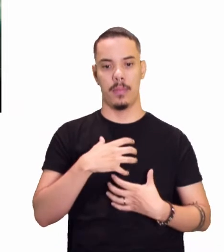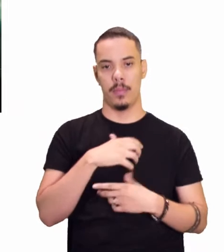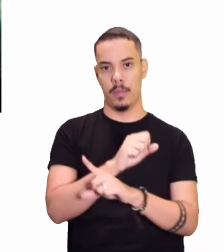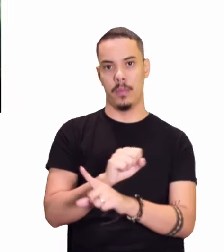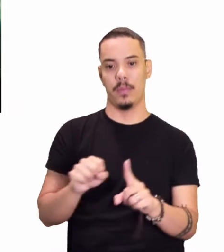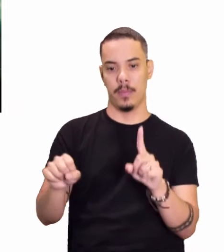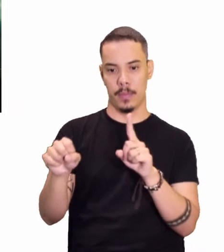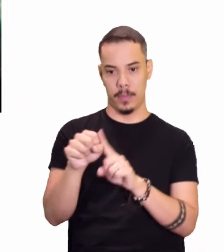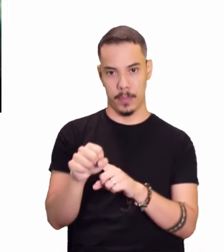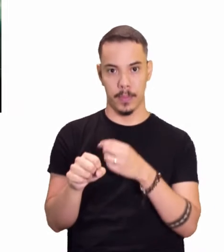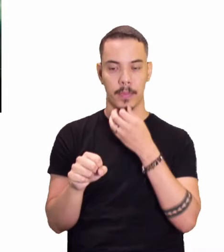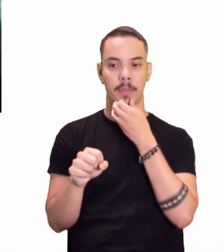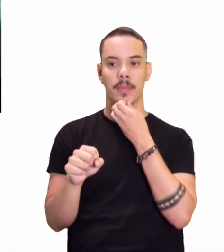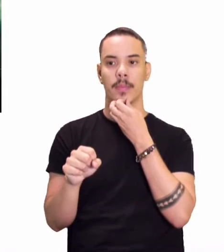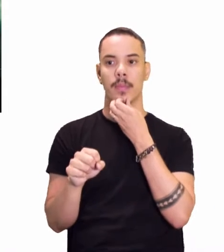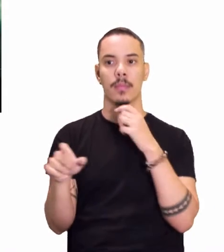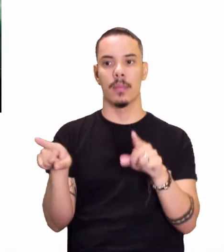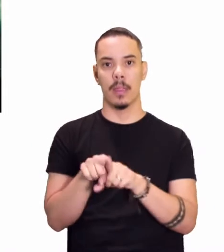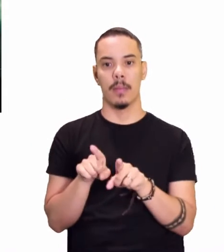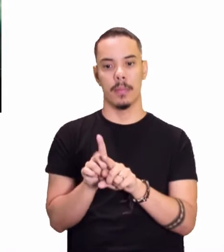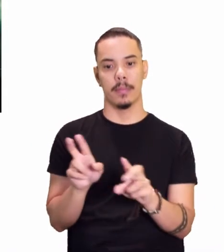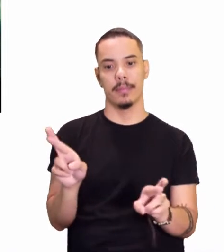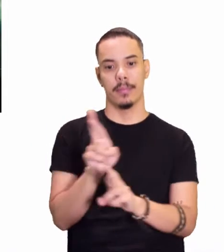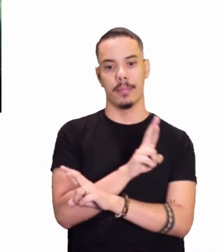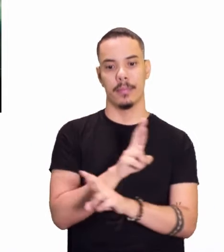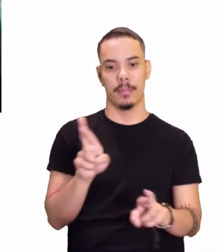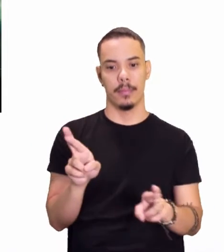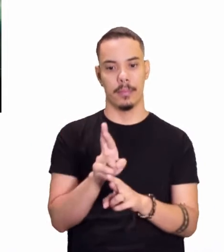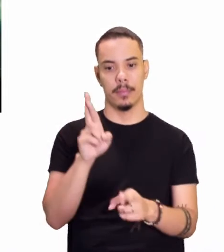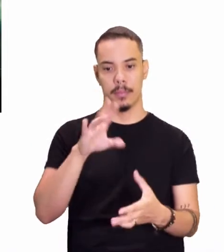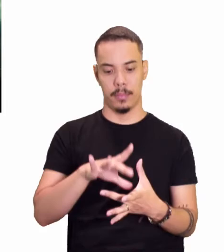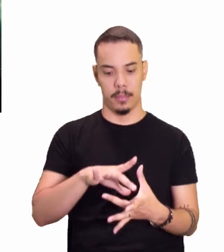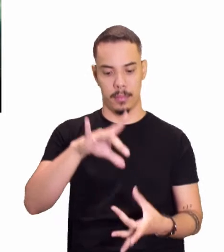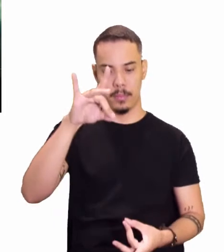certo? Bem como a sua relação com a